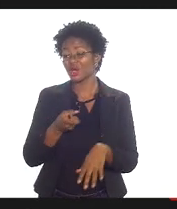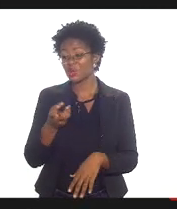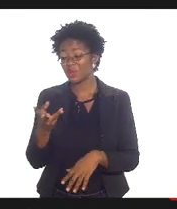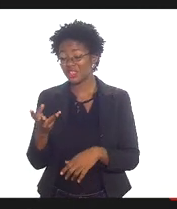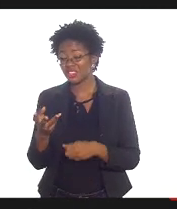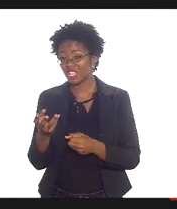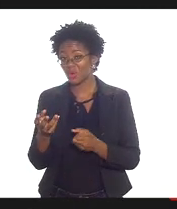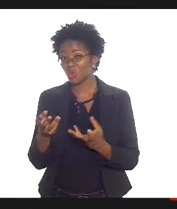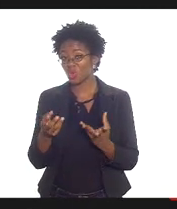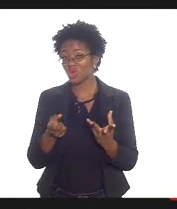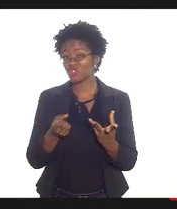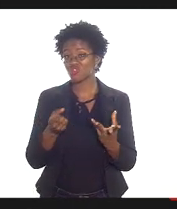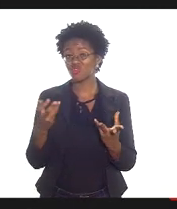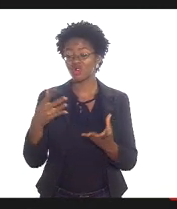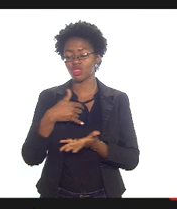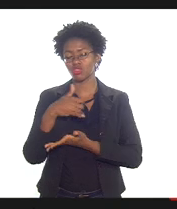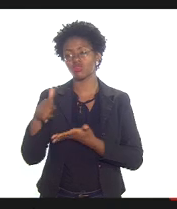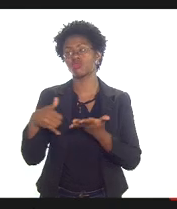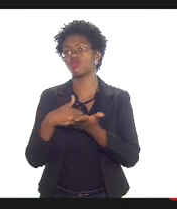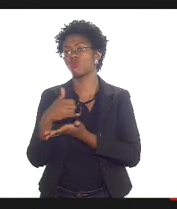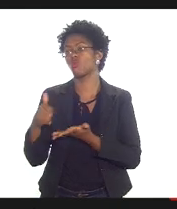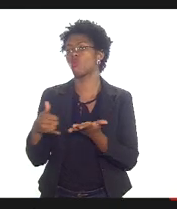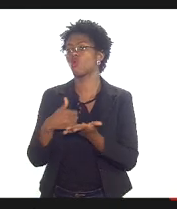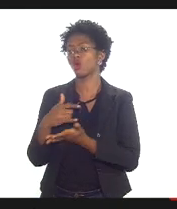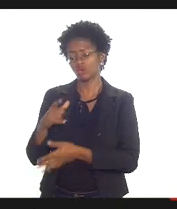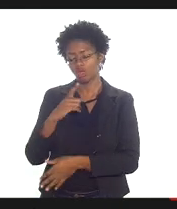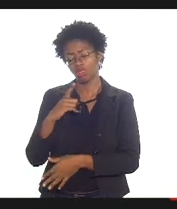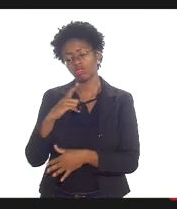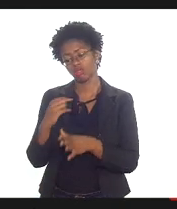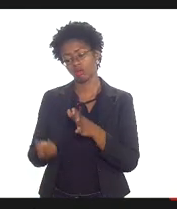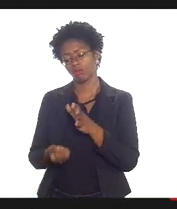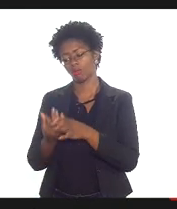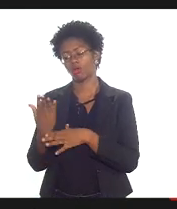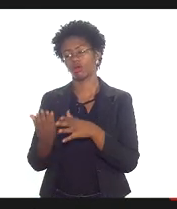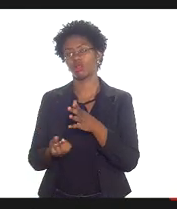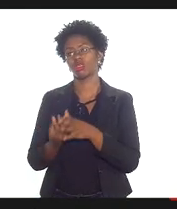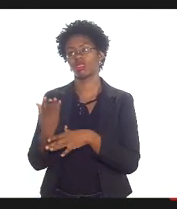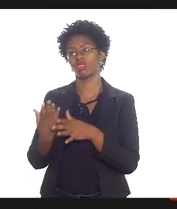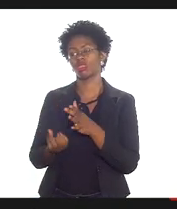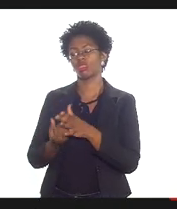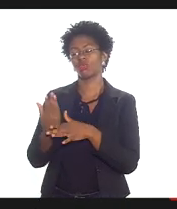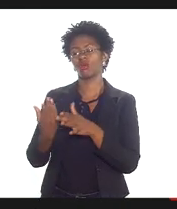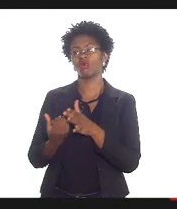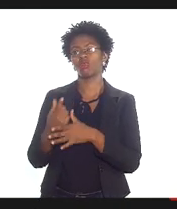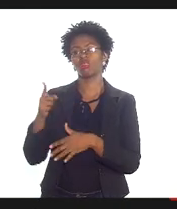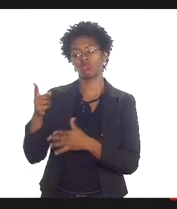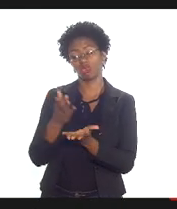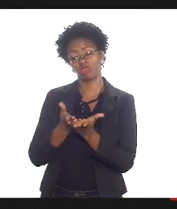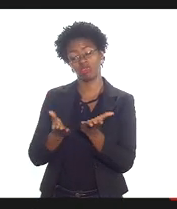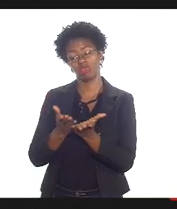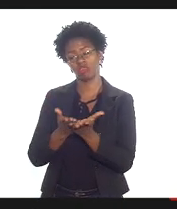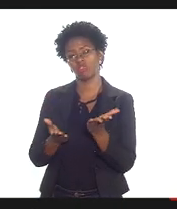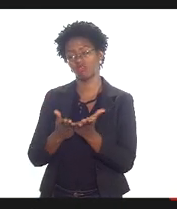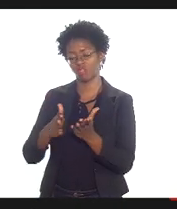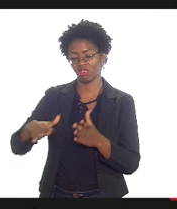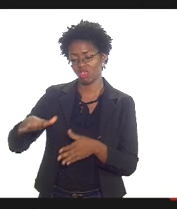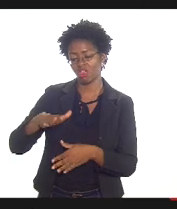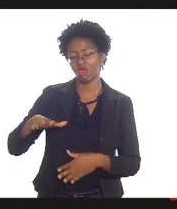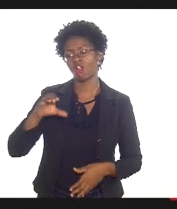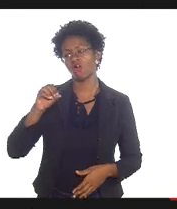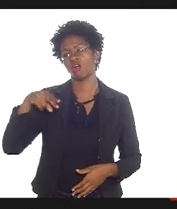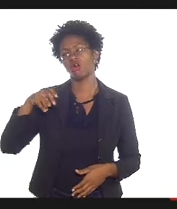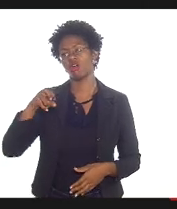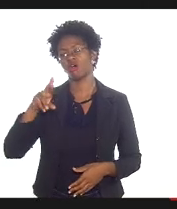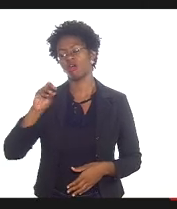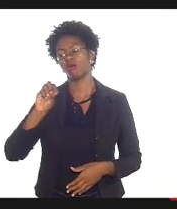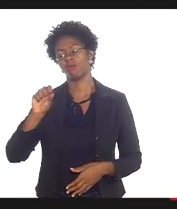campo está sendo produzido no excedente da cessão onerosa dos